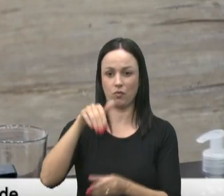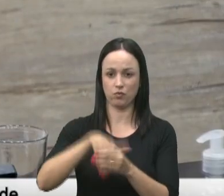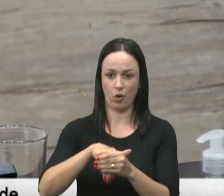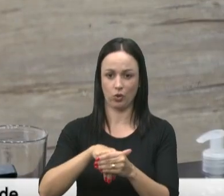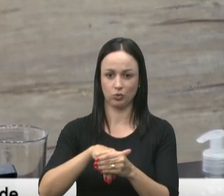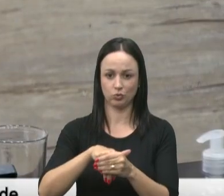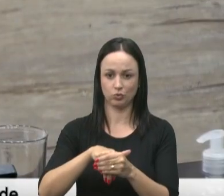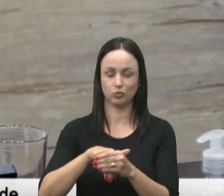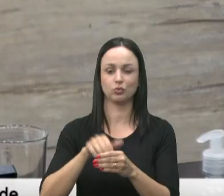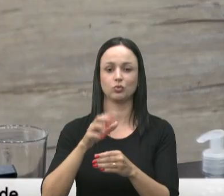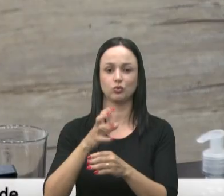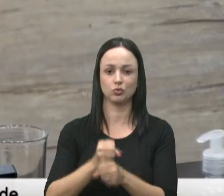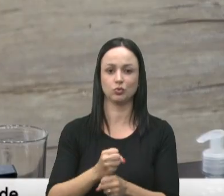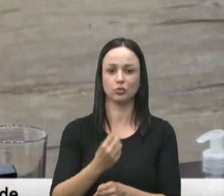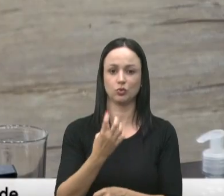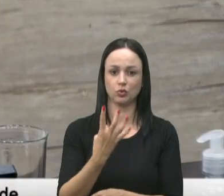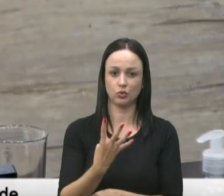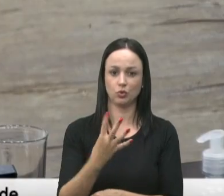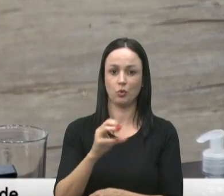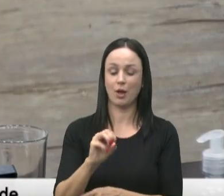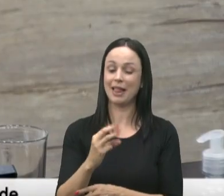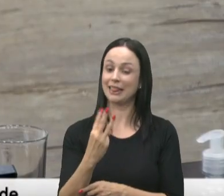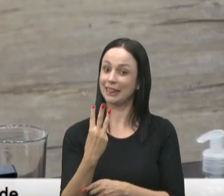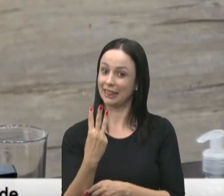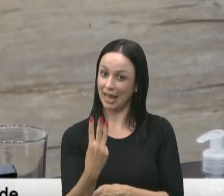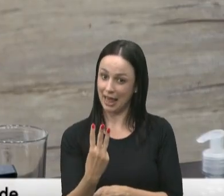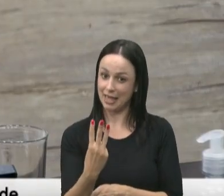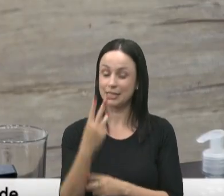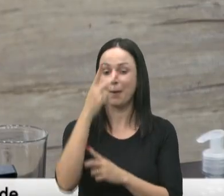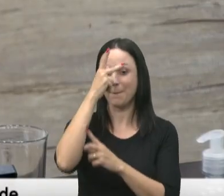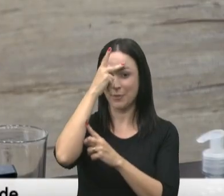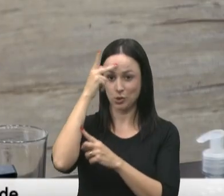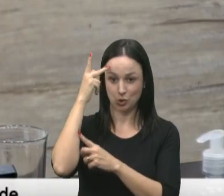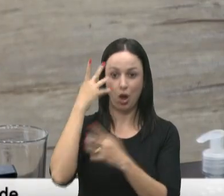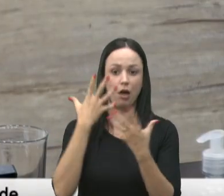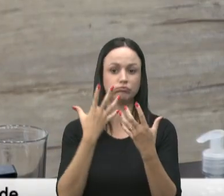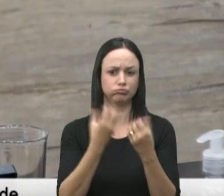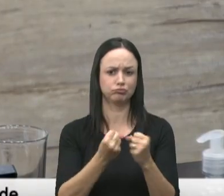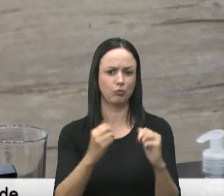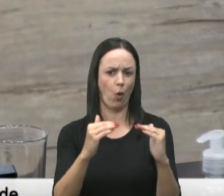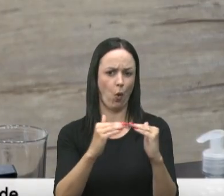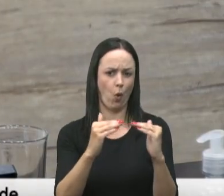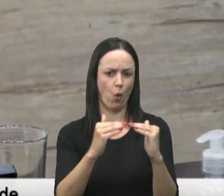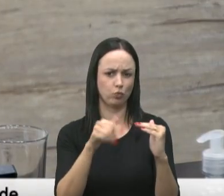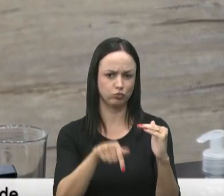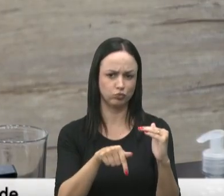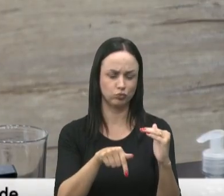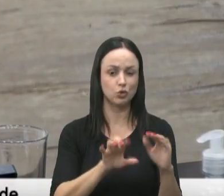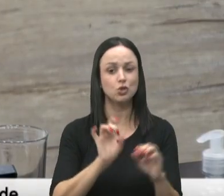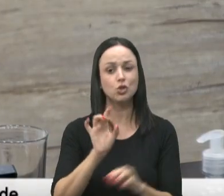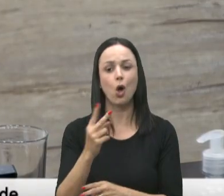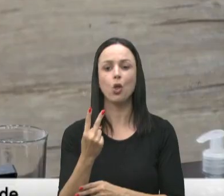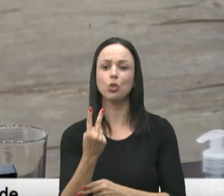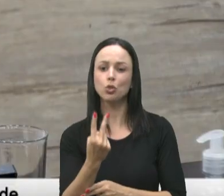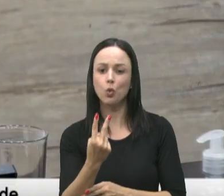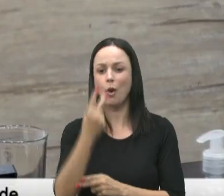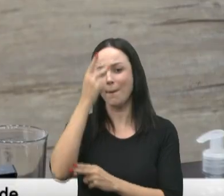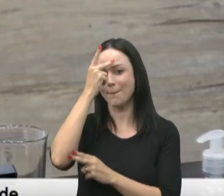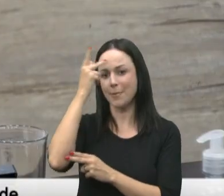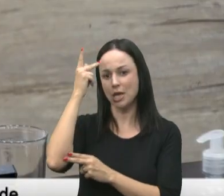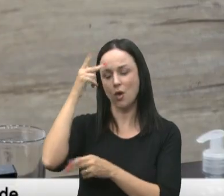deste total, 403 pessoas foram favoráveis ao projeto e somente 2 pessoas